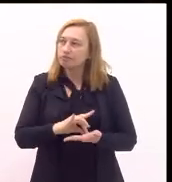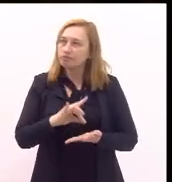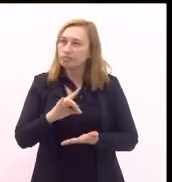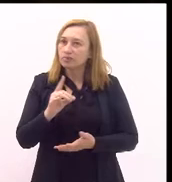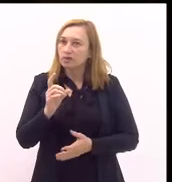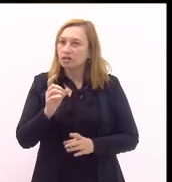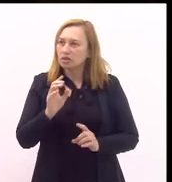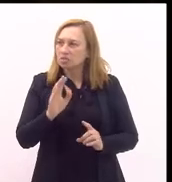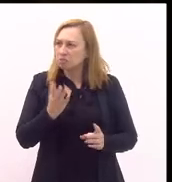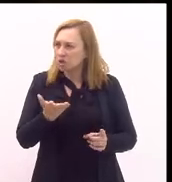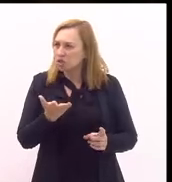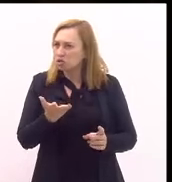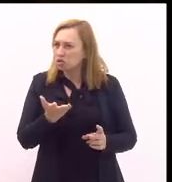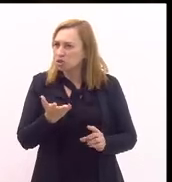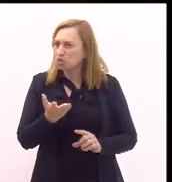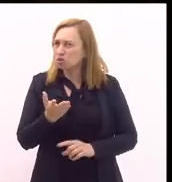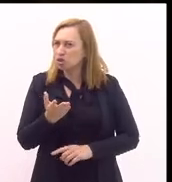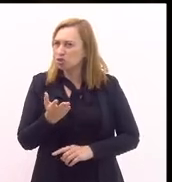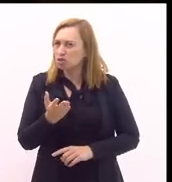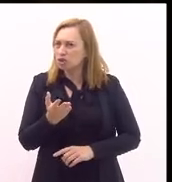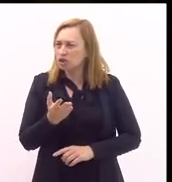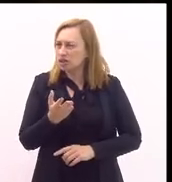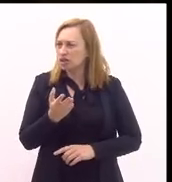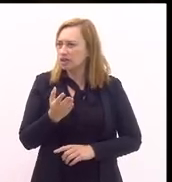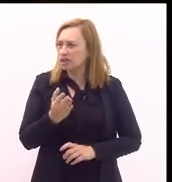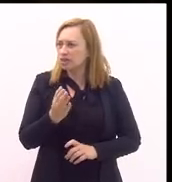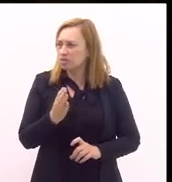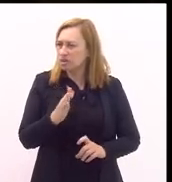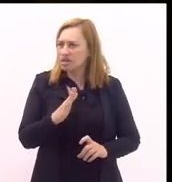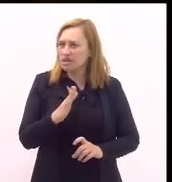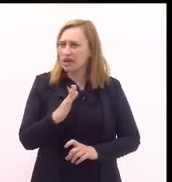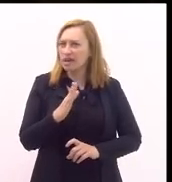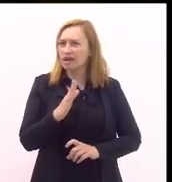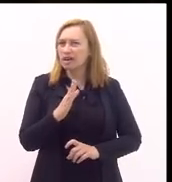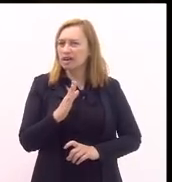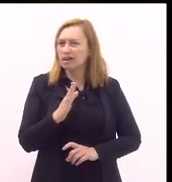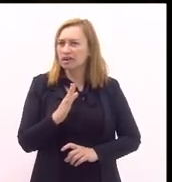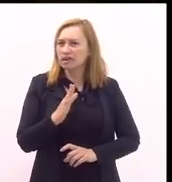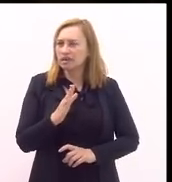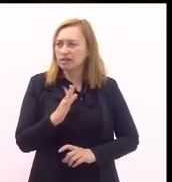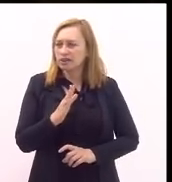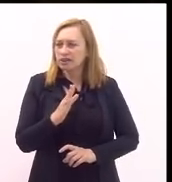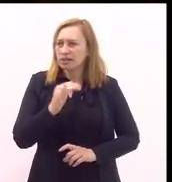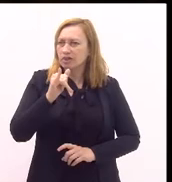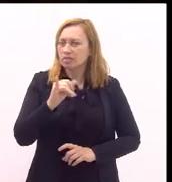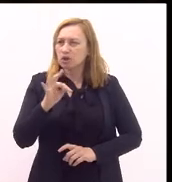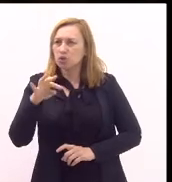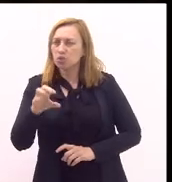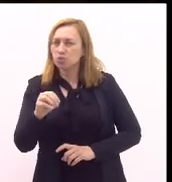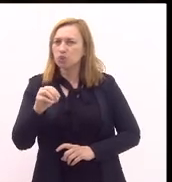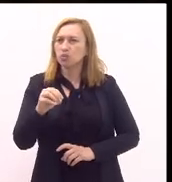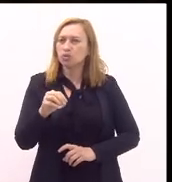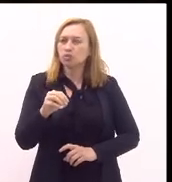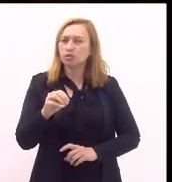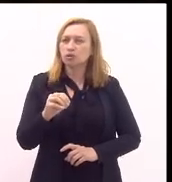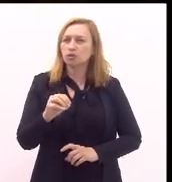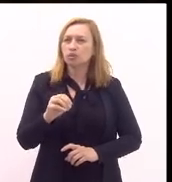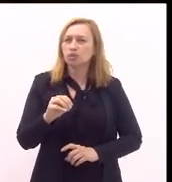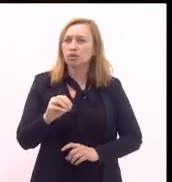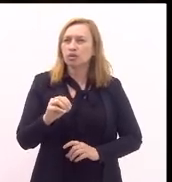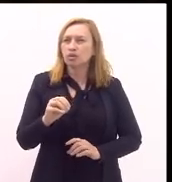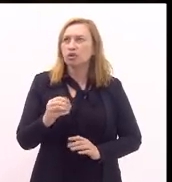mito hoje na política brasileira existe um político que se define como o mito ou